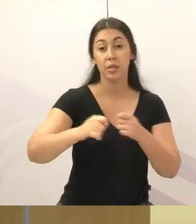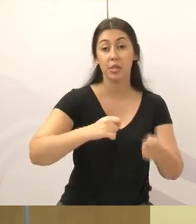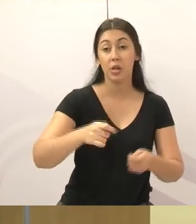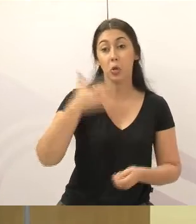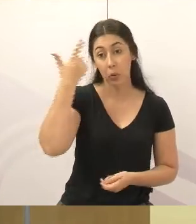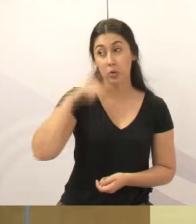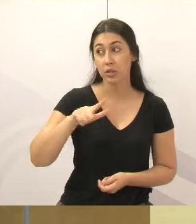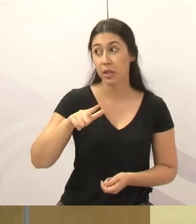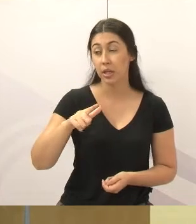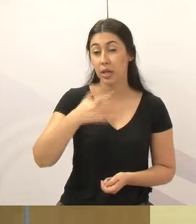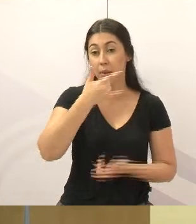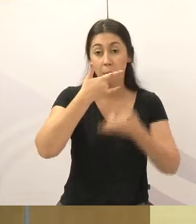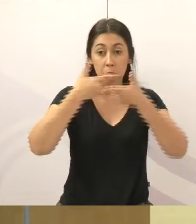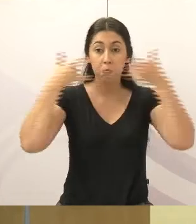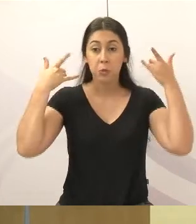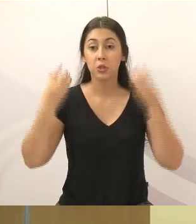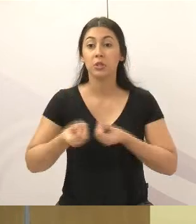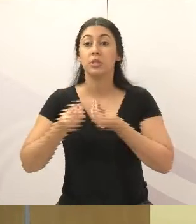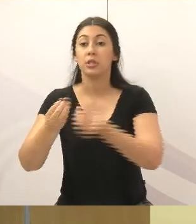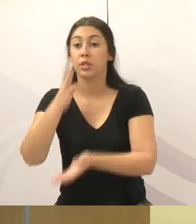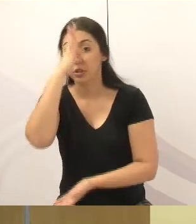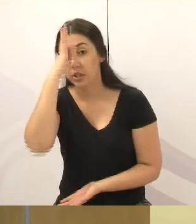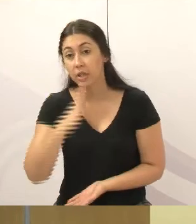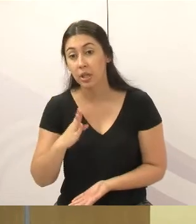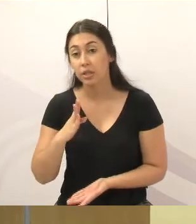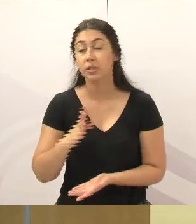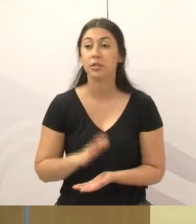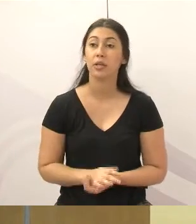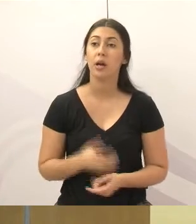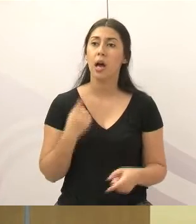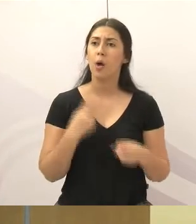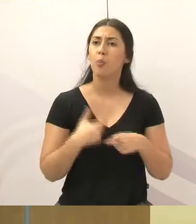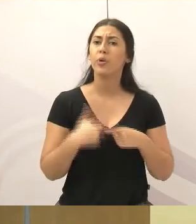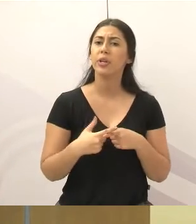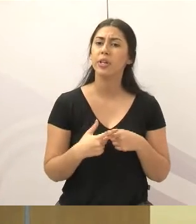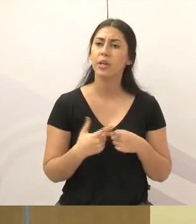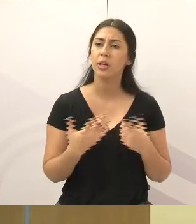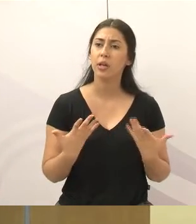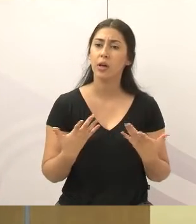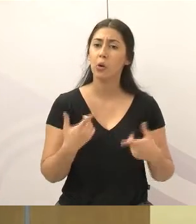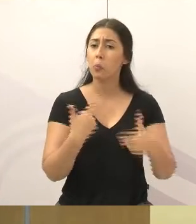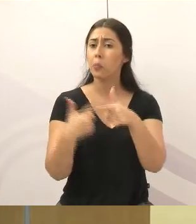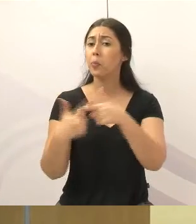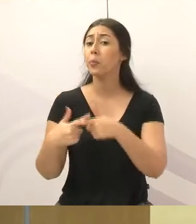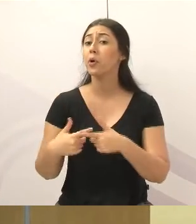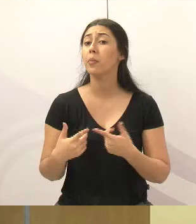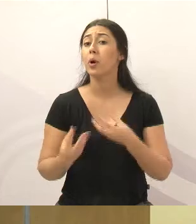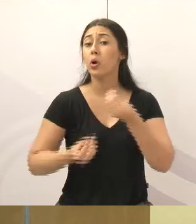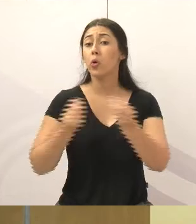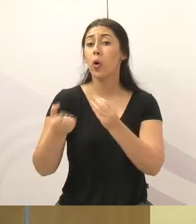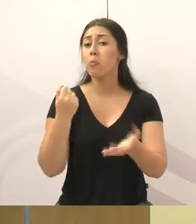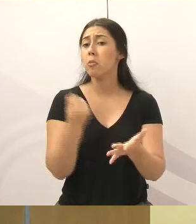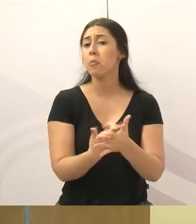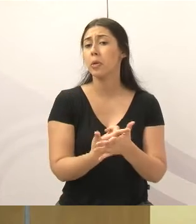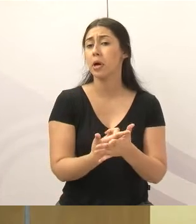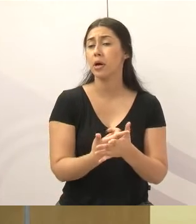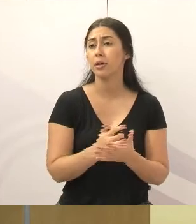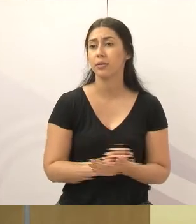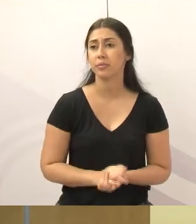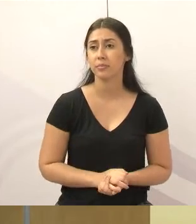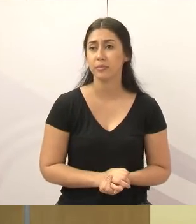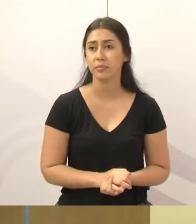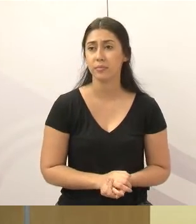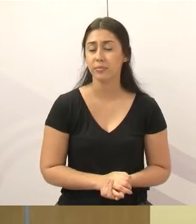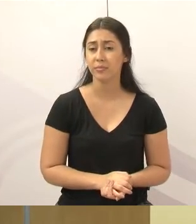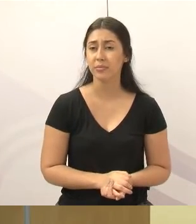fornecer as máscaras para quem não pode comprar, porque esse é o imbróglio maior. A questão das receitas de